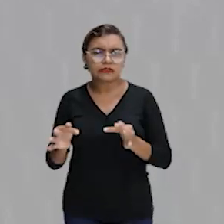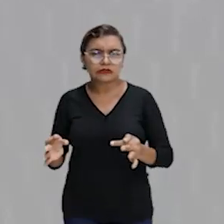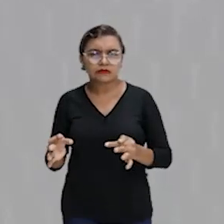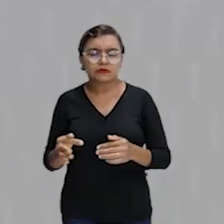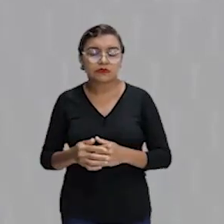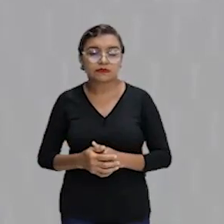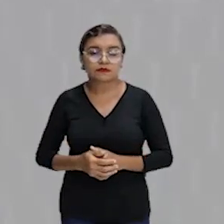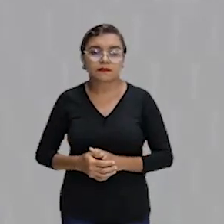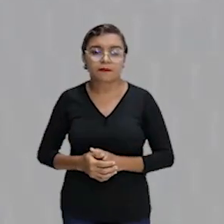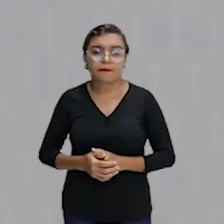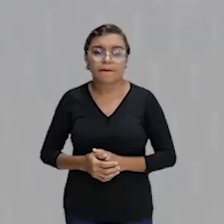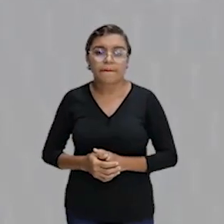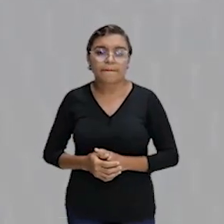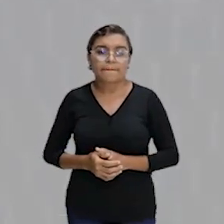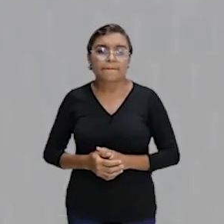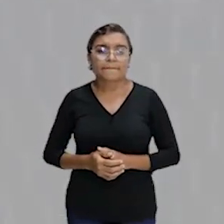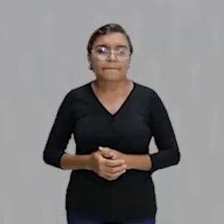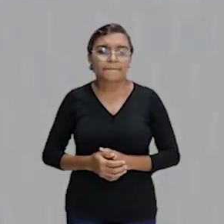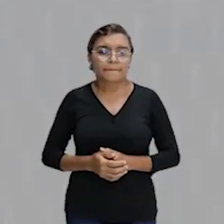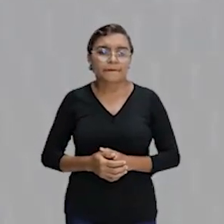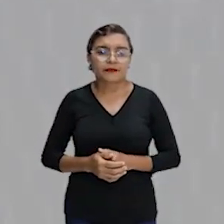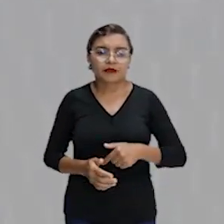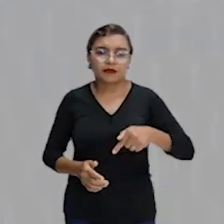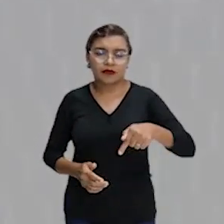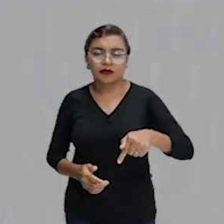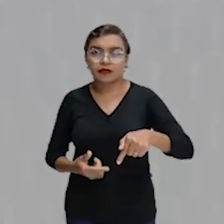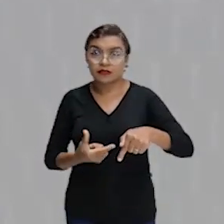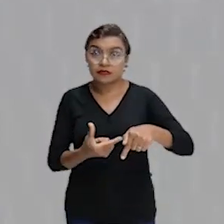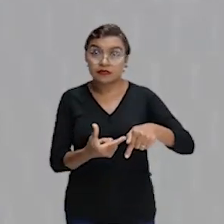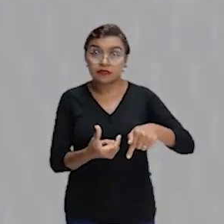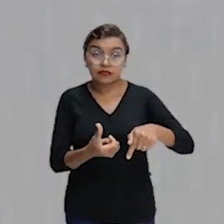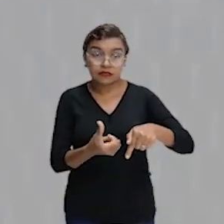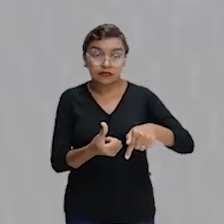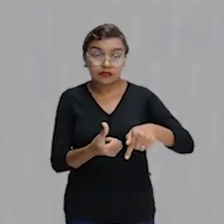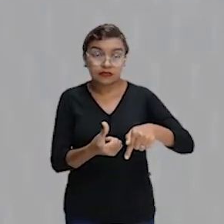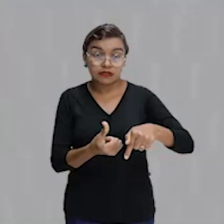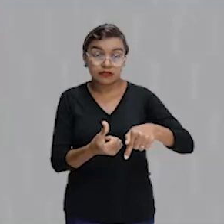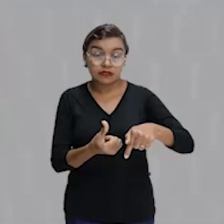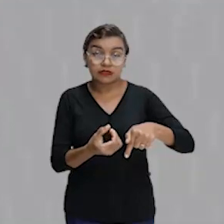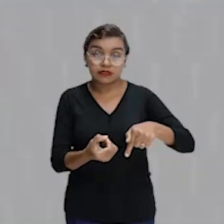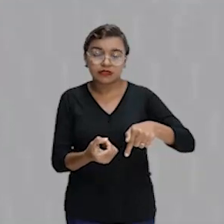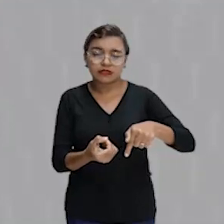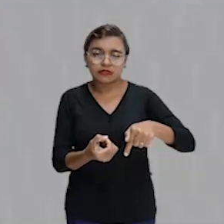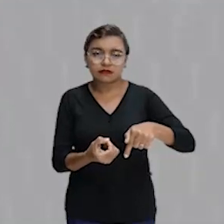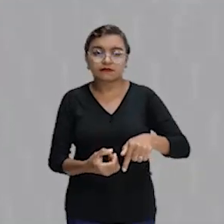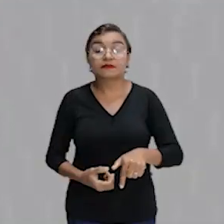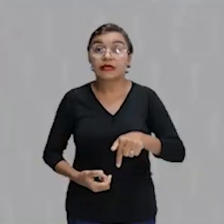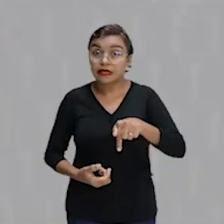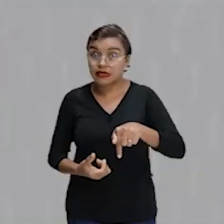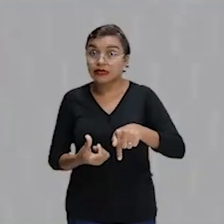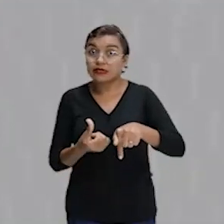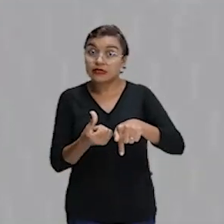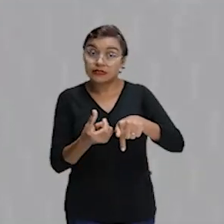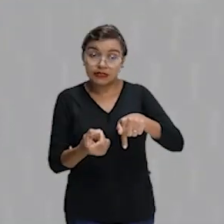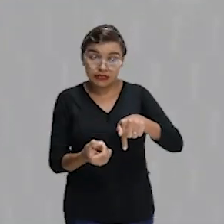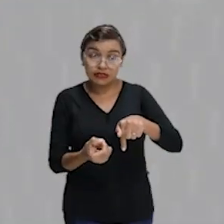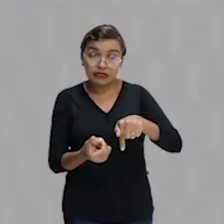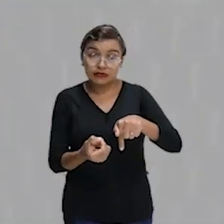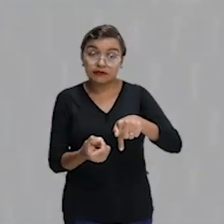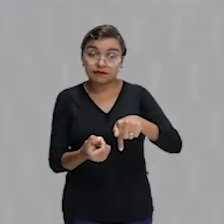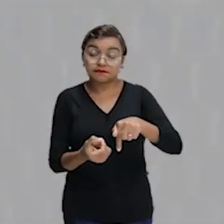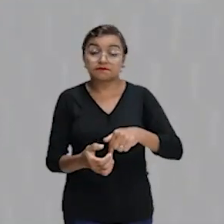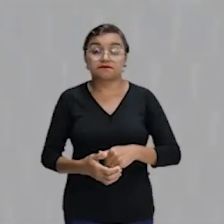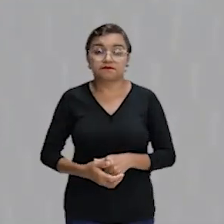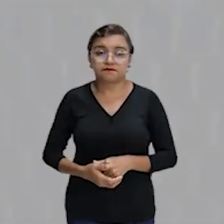tranquilo, tá? Então, Q de 60... Vou repetir a fórmula, só que agora ajustada para o 60, tá